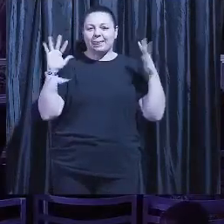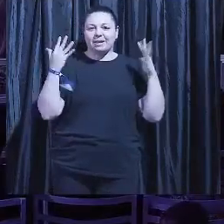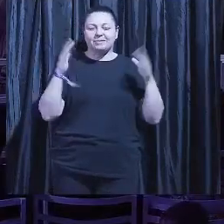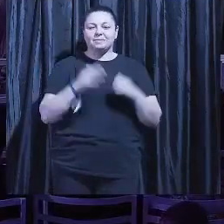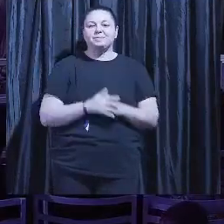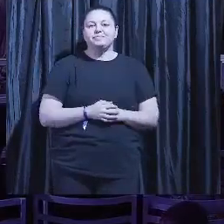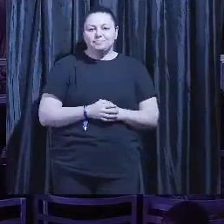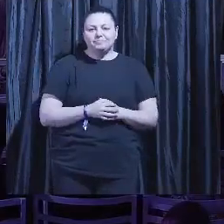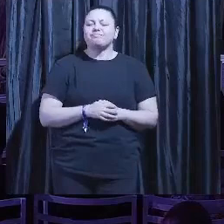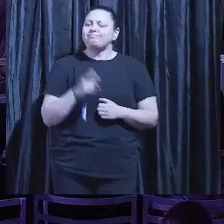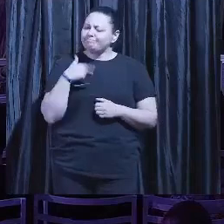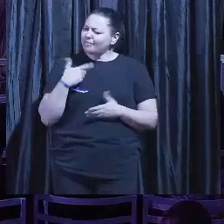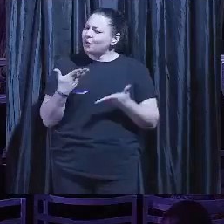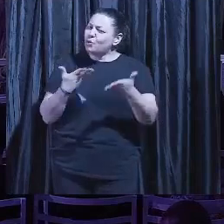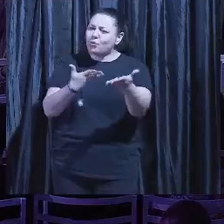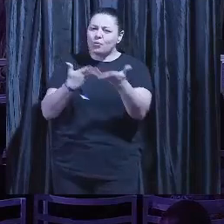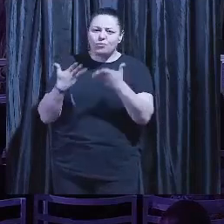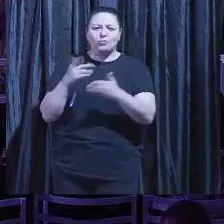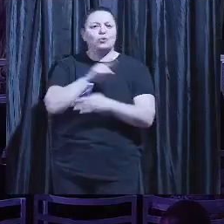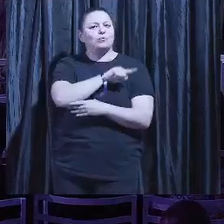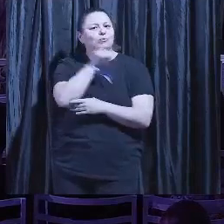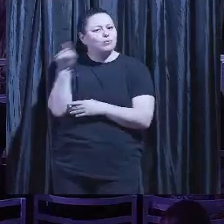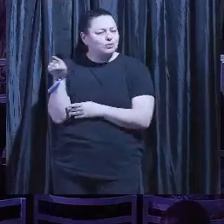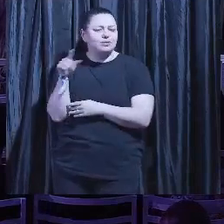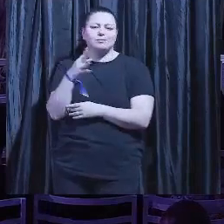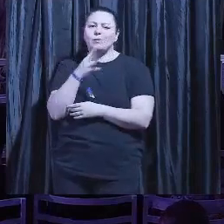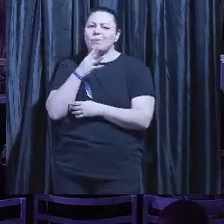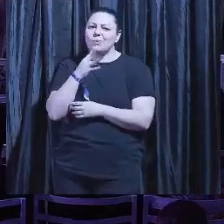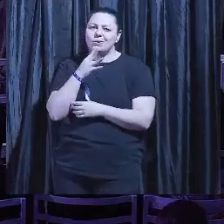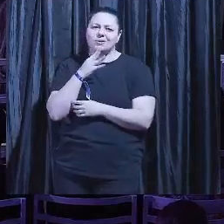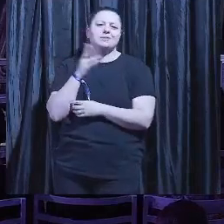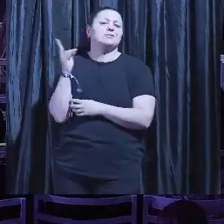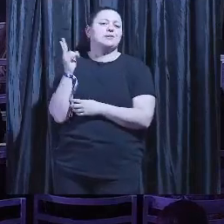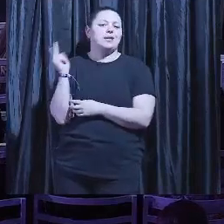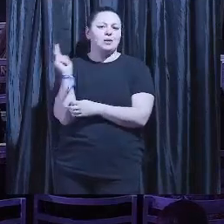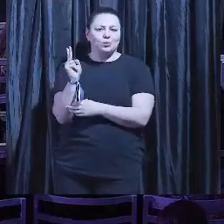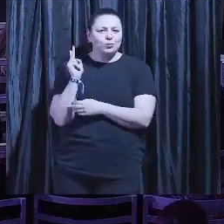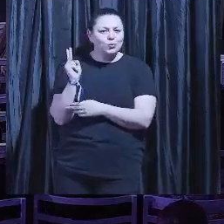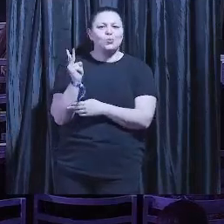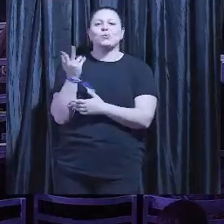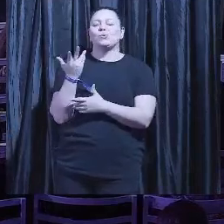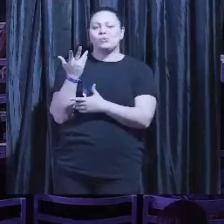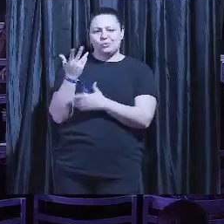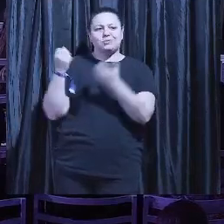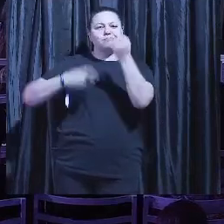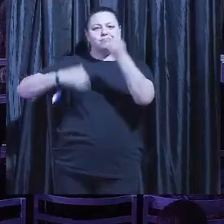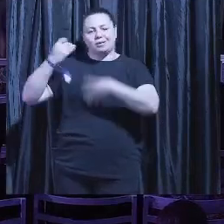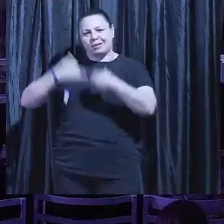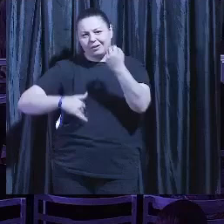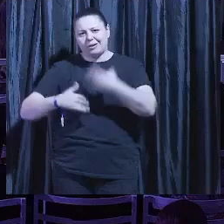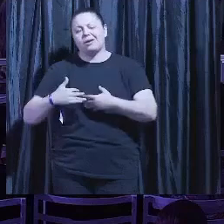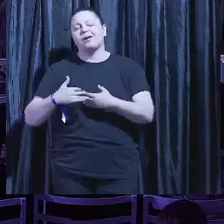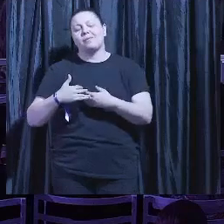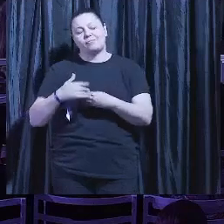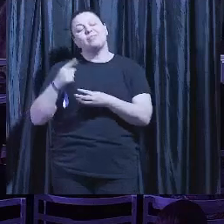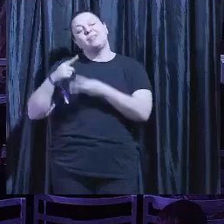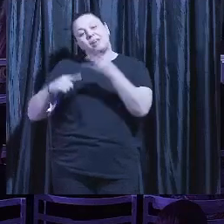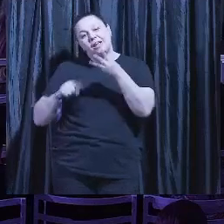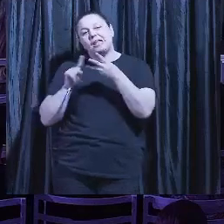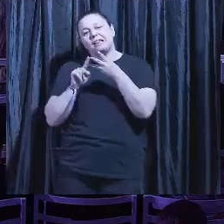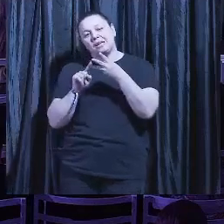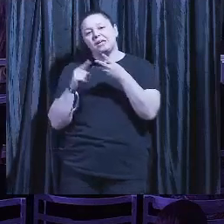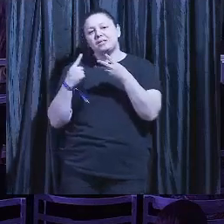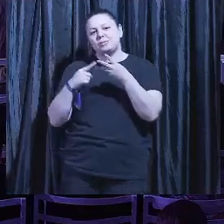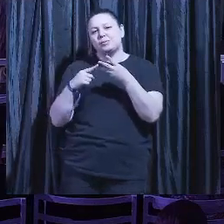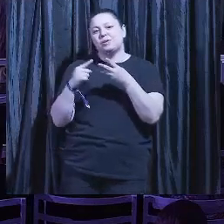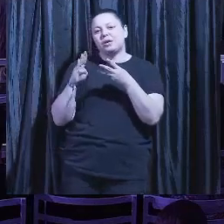Convido muito a vocês conhecerem todas as 2 organizações, né? 3, porque o Bola representa tanto a banca quanto a